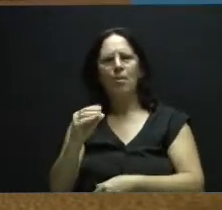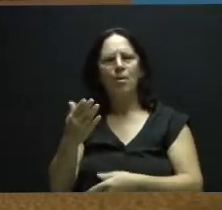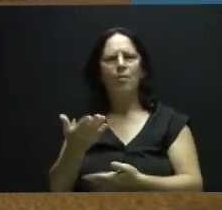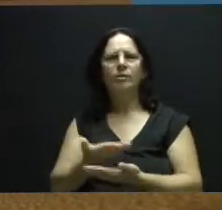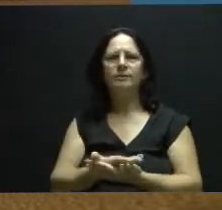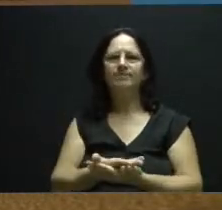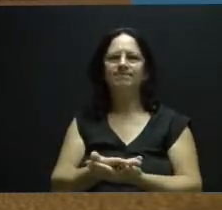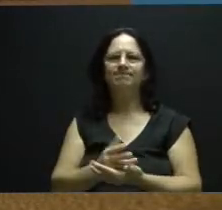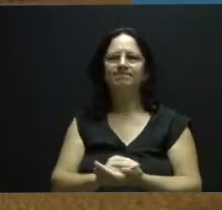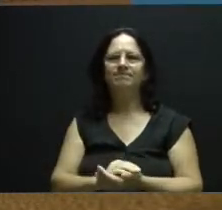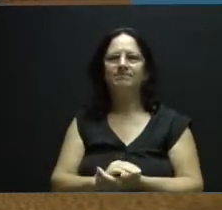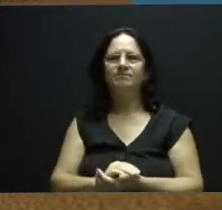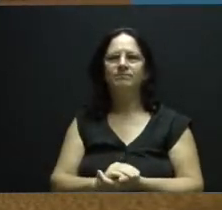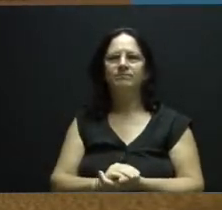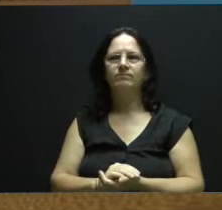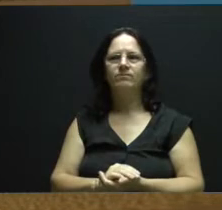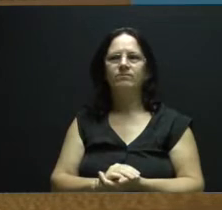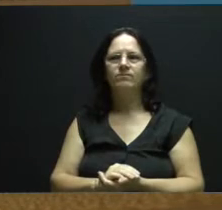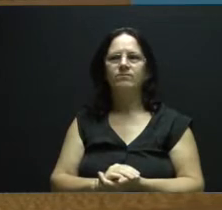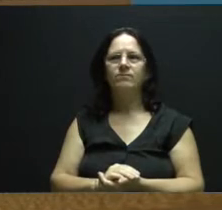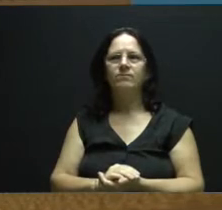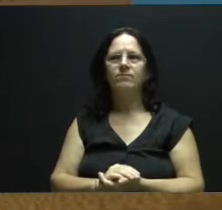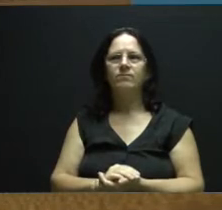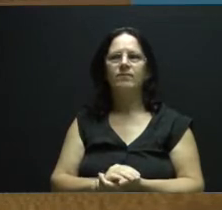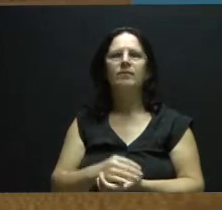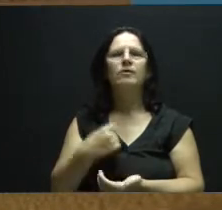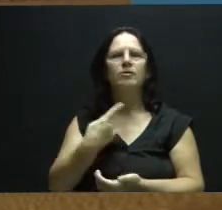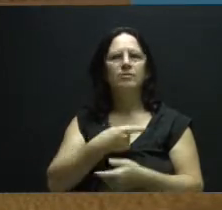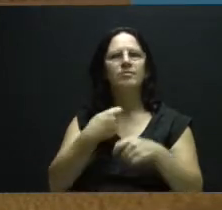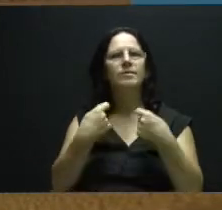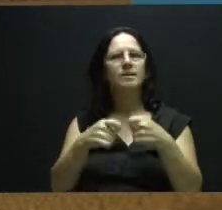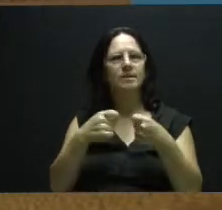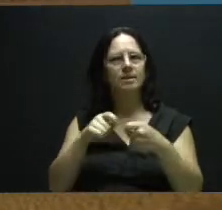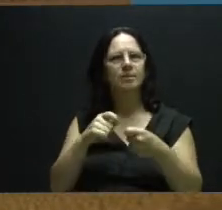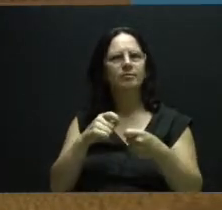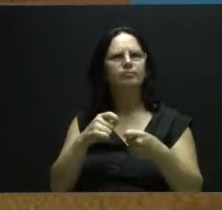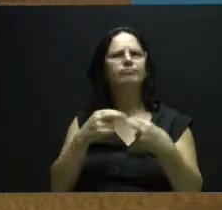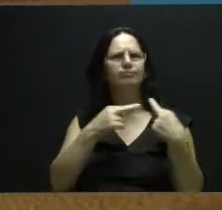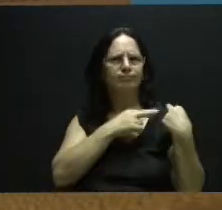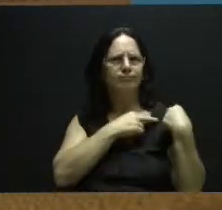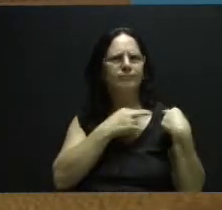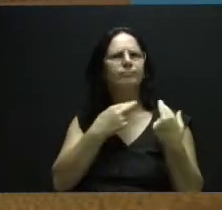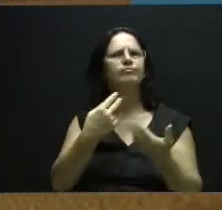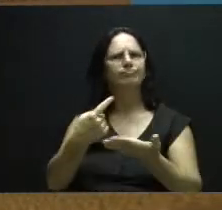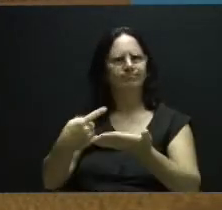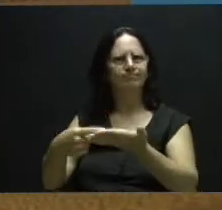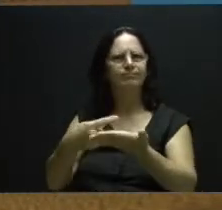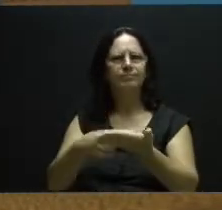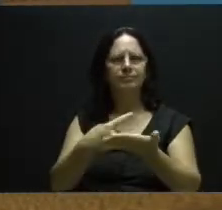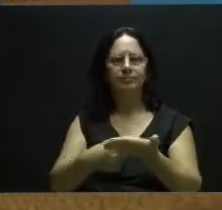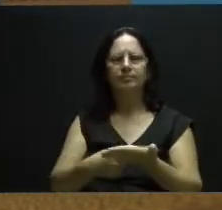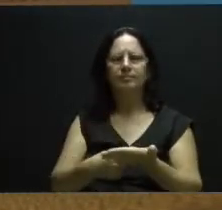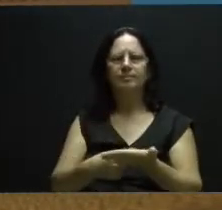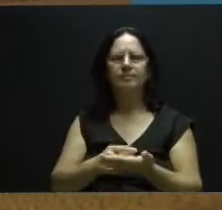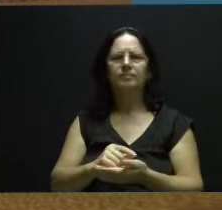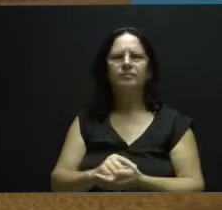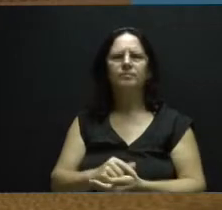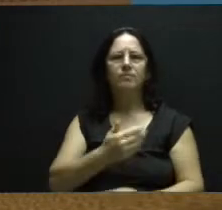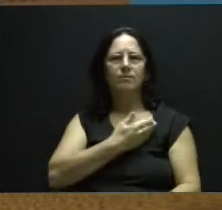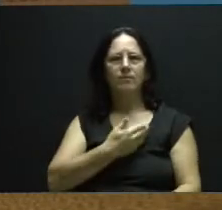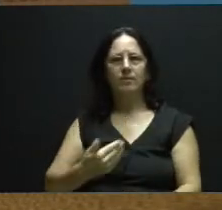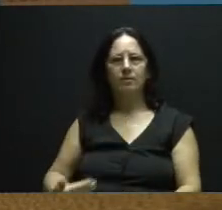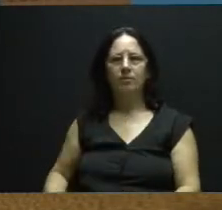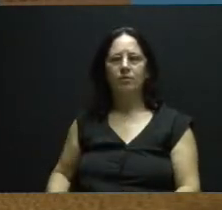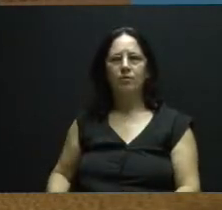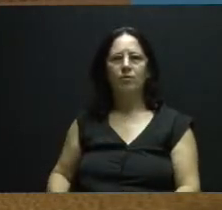registrar se o presidente não precisamos tomar providência o presidente esse governo não pode ficar atuando na